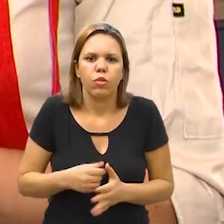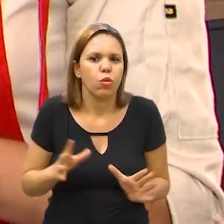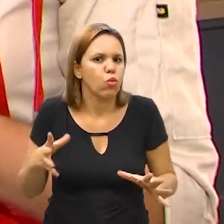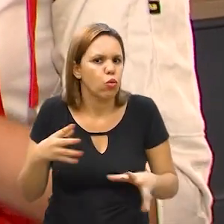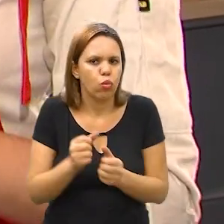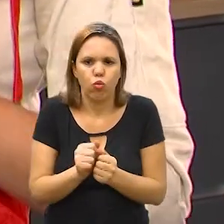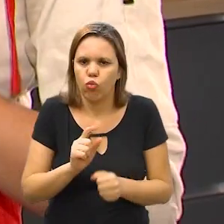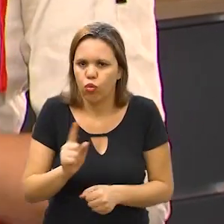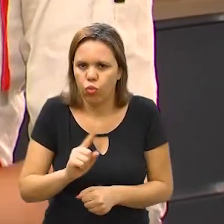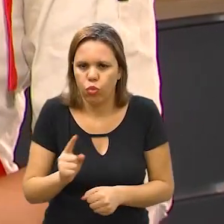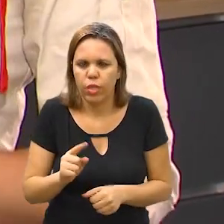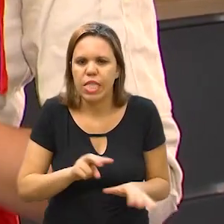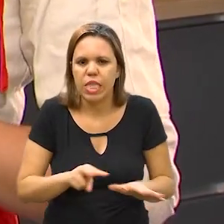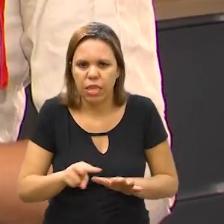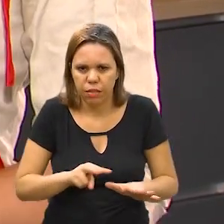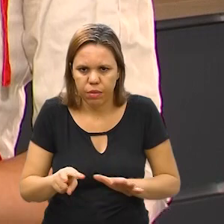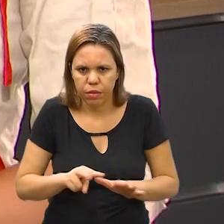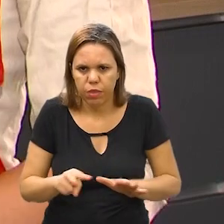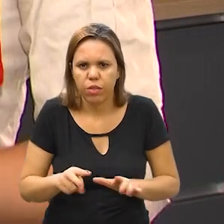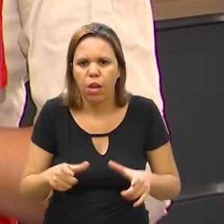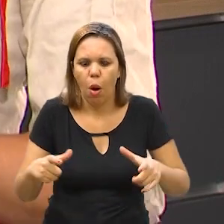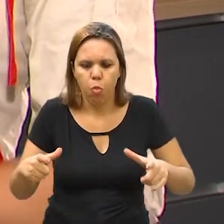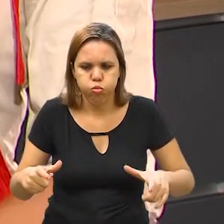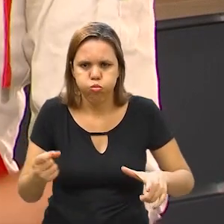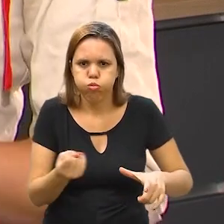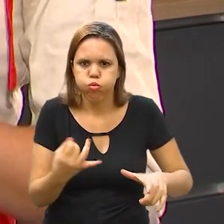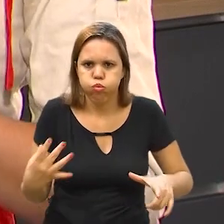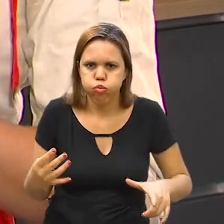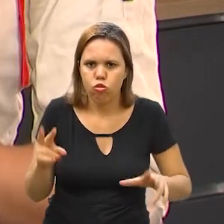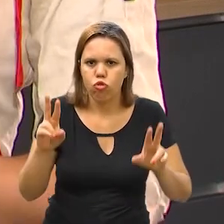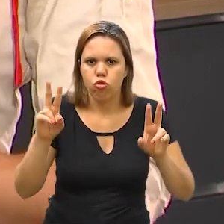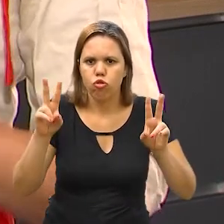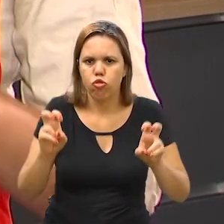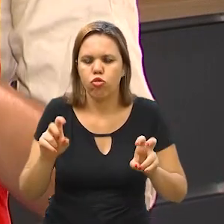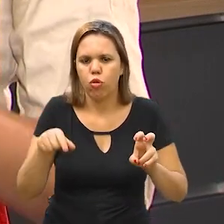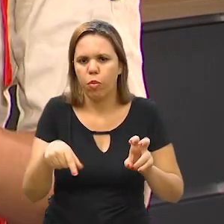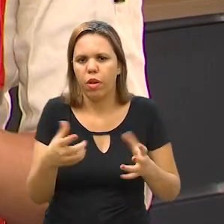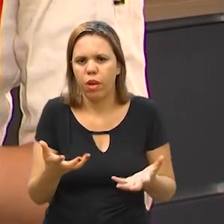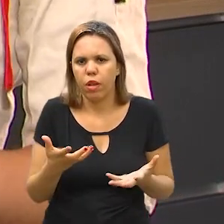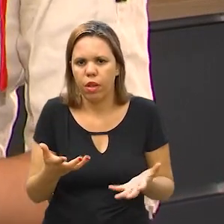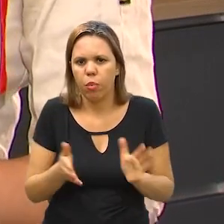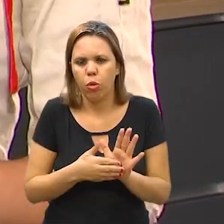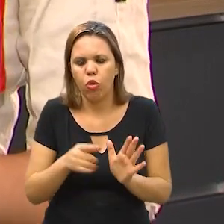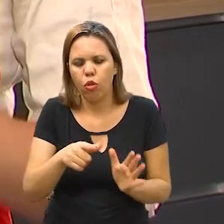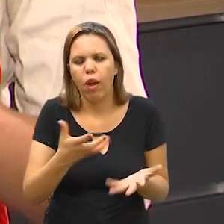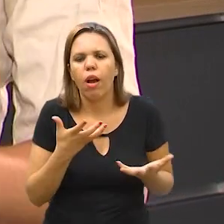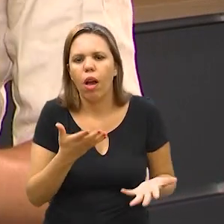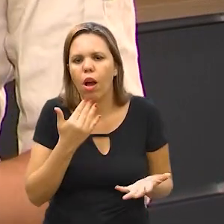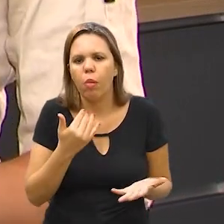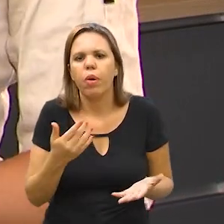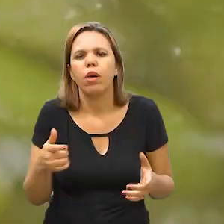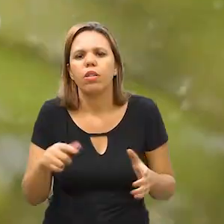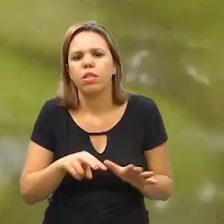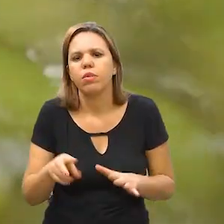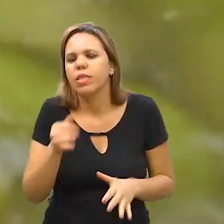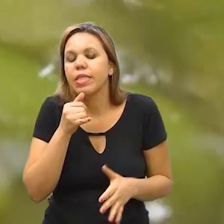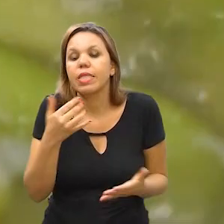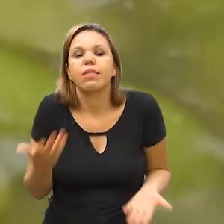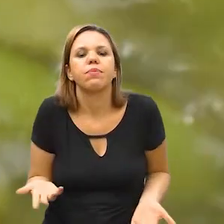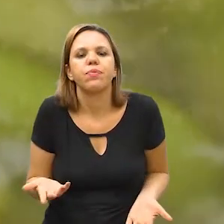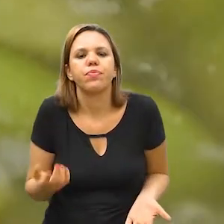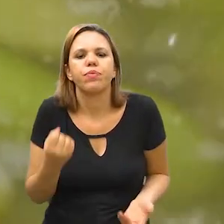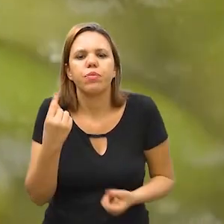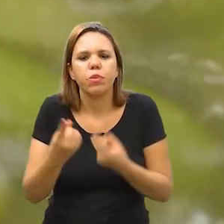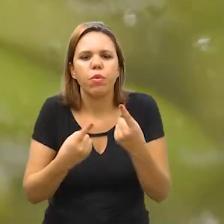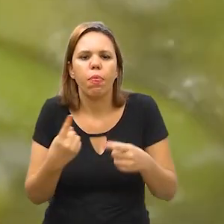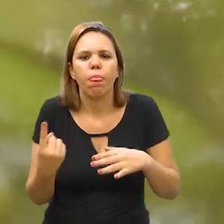vez só. Ele recebe semanalmente o kit referente à alimentação que ele propôs a receber. Vamos supor, se um